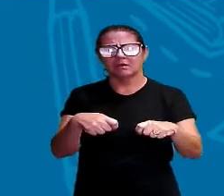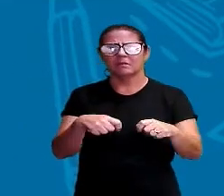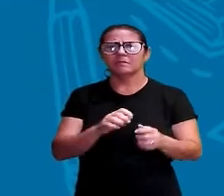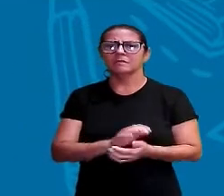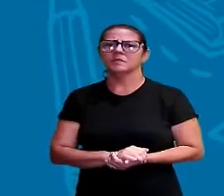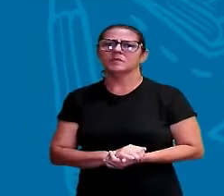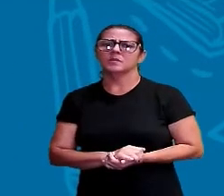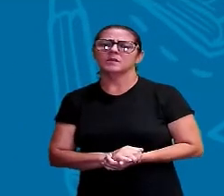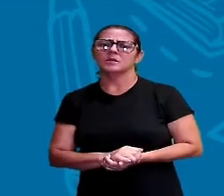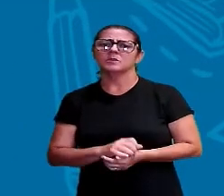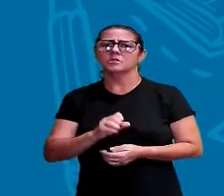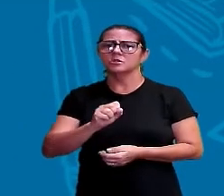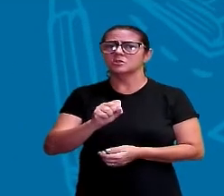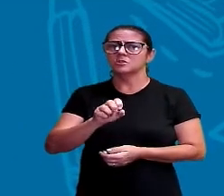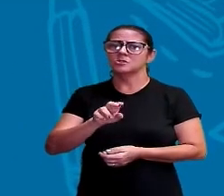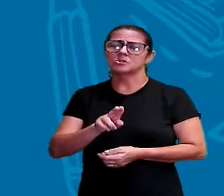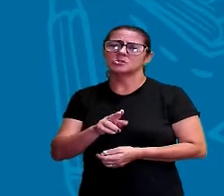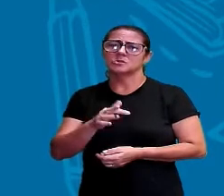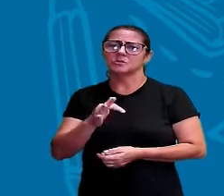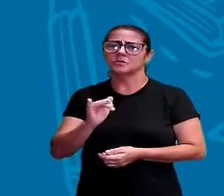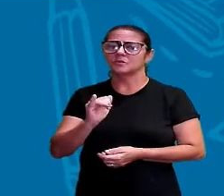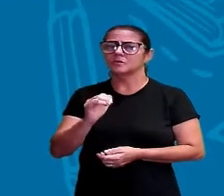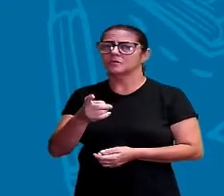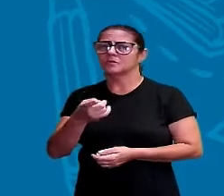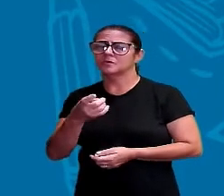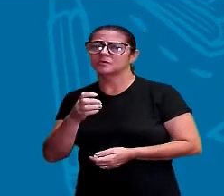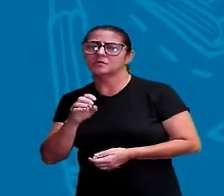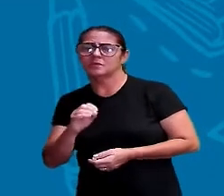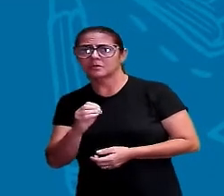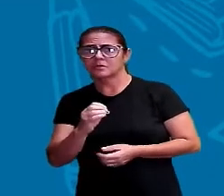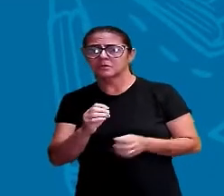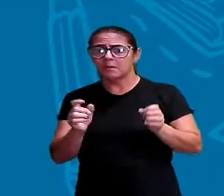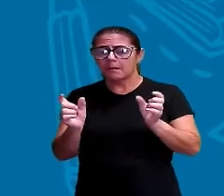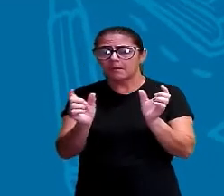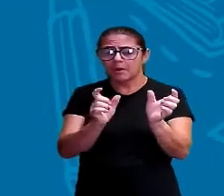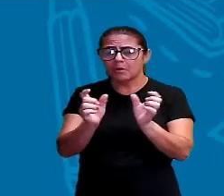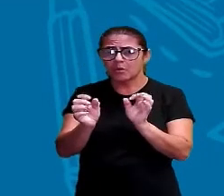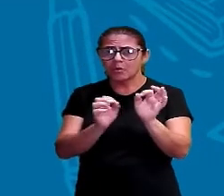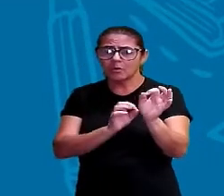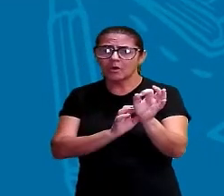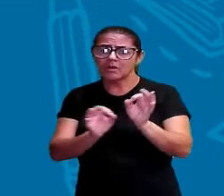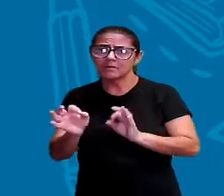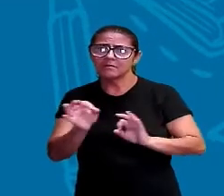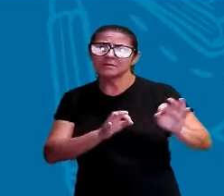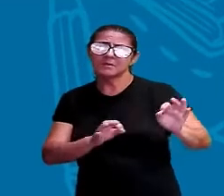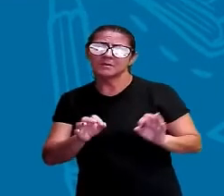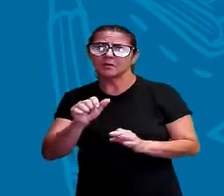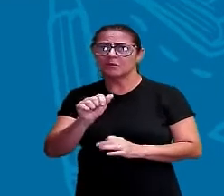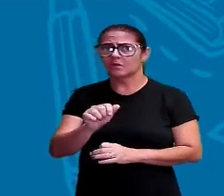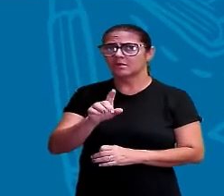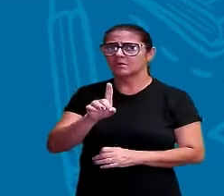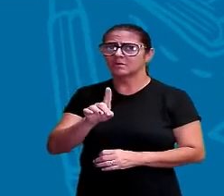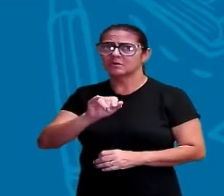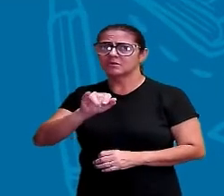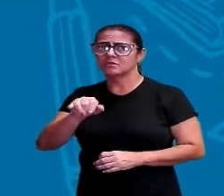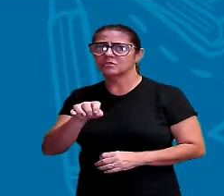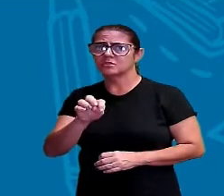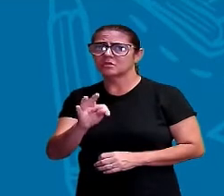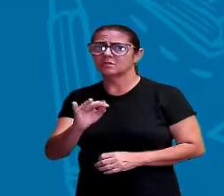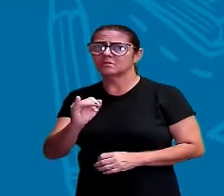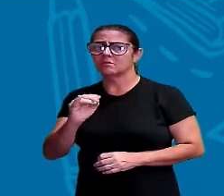é usado também nas seguintes situações, para formar adjetivos. É isso mesmo. A gente viu